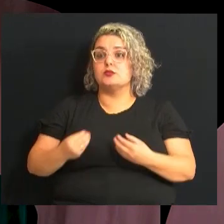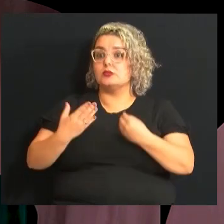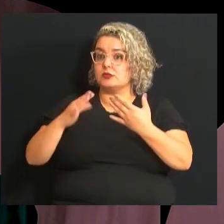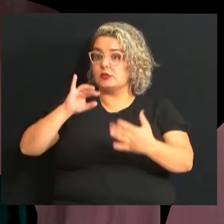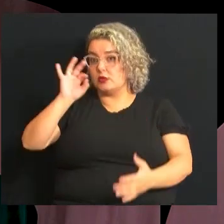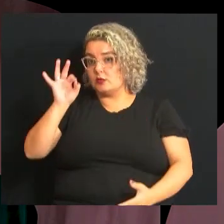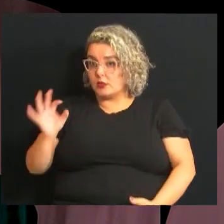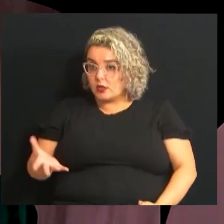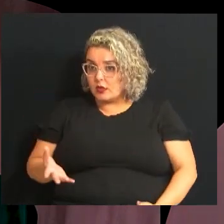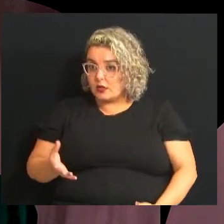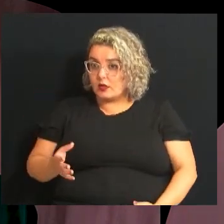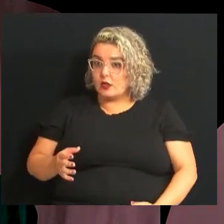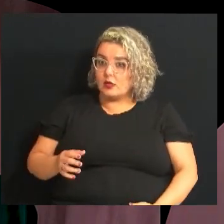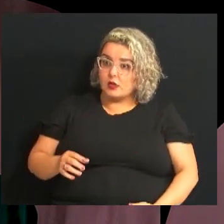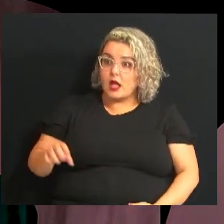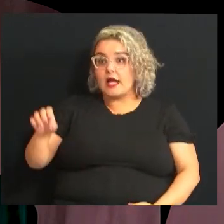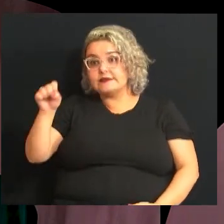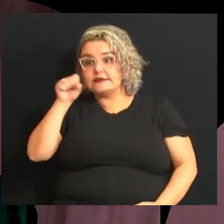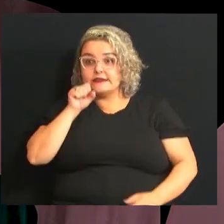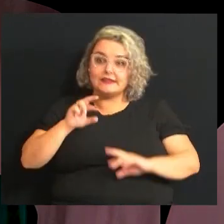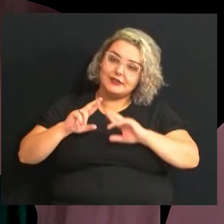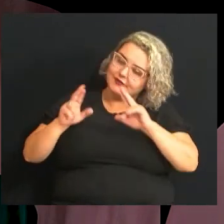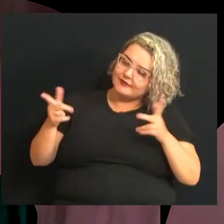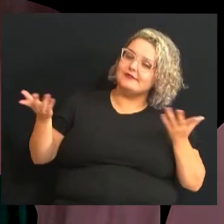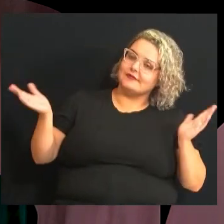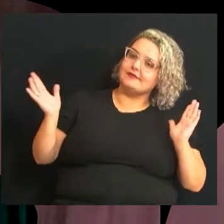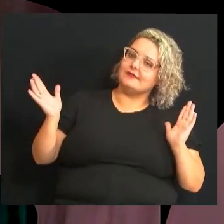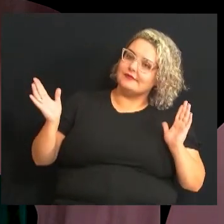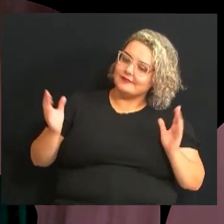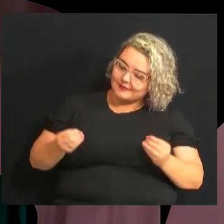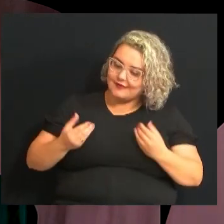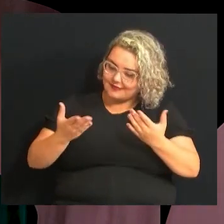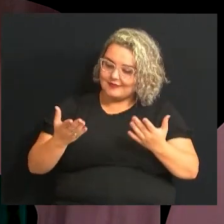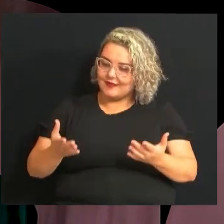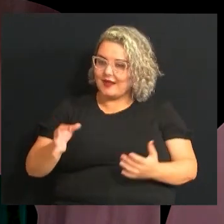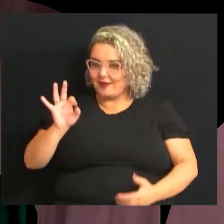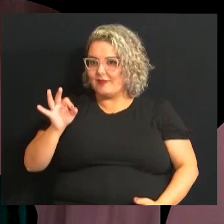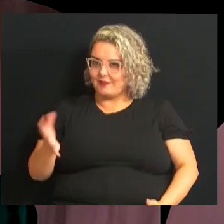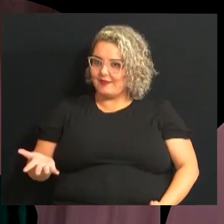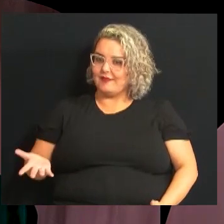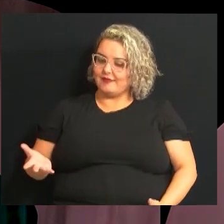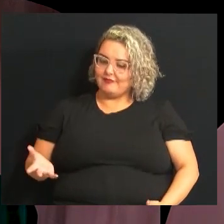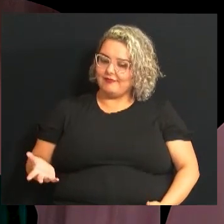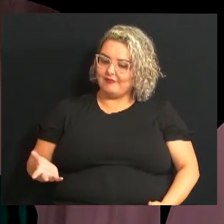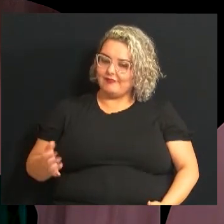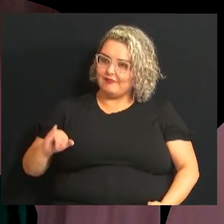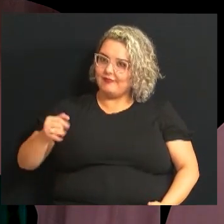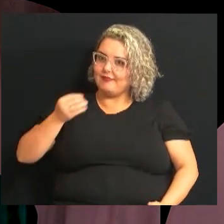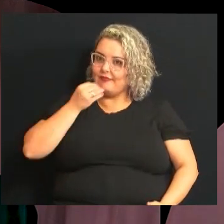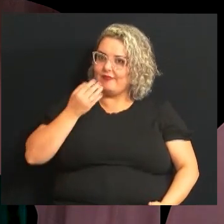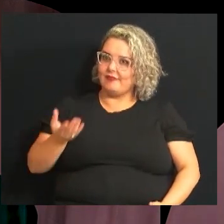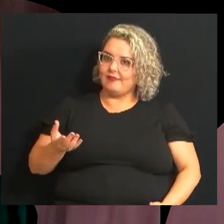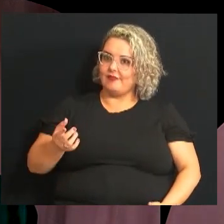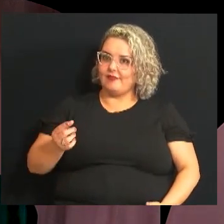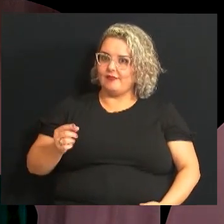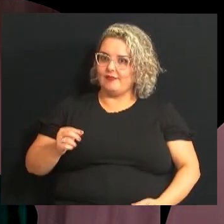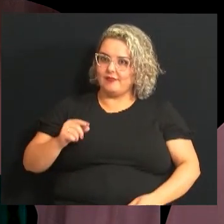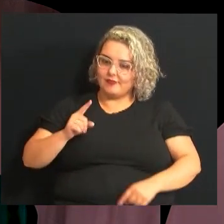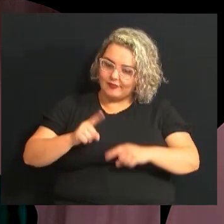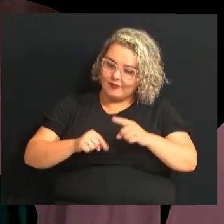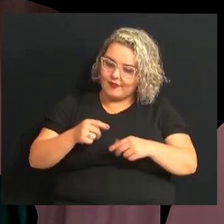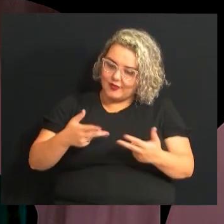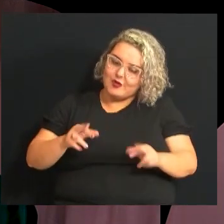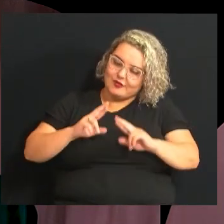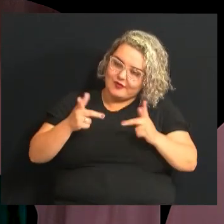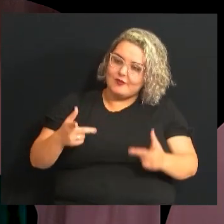quiser conhecer vocês, ficou interessado aí em dar uma chance para aquela cenourinha diferentona, fala, pô, vamos dar uma chance para